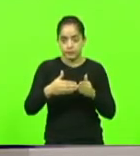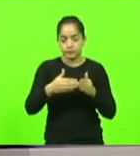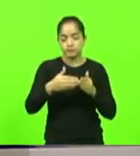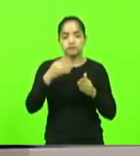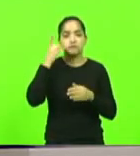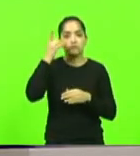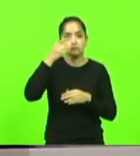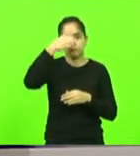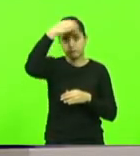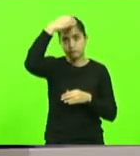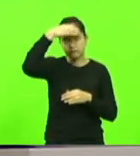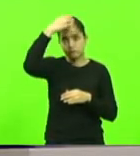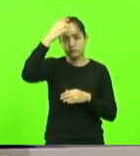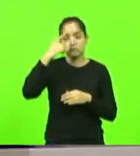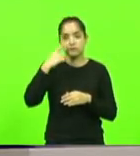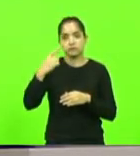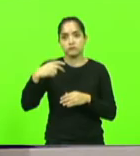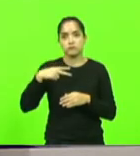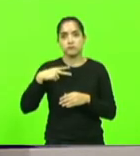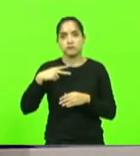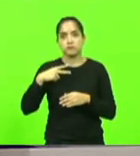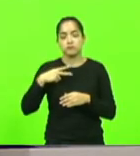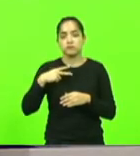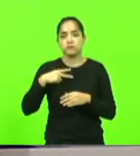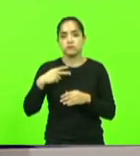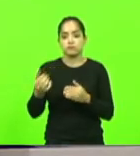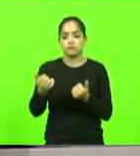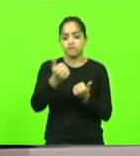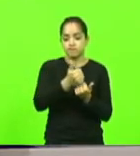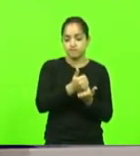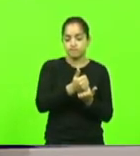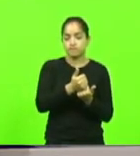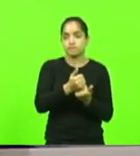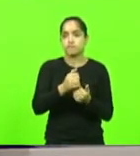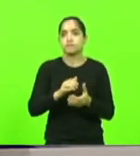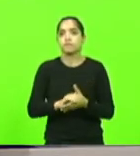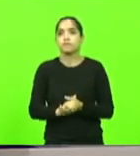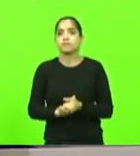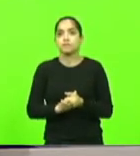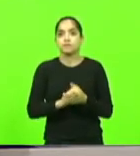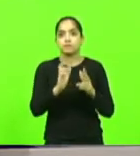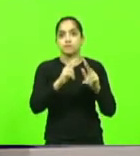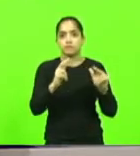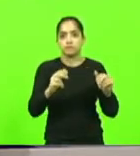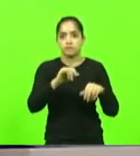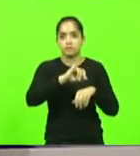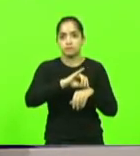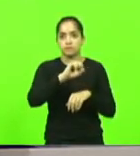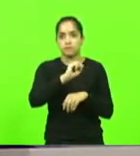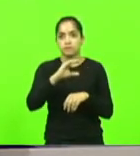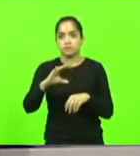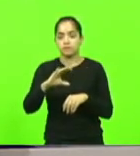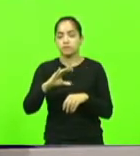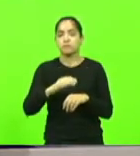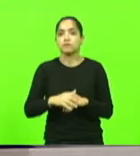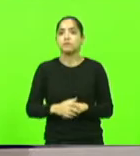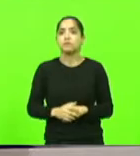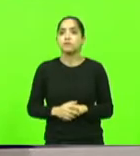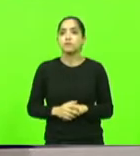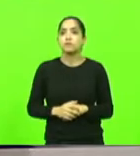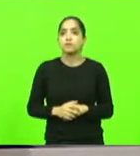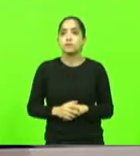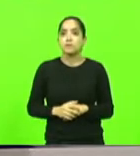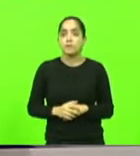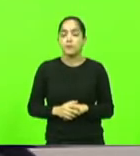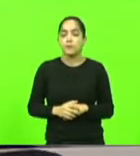Mocelin para tratar de interesse particular. Palácio Barriga Verde, Florianópolis, 18 de agosto de 2021, deputado Mauro